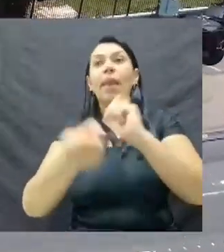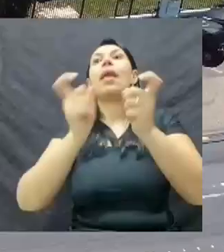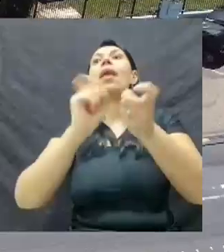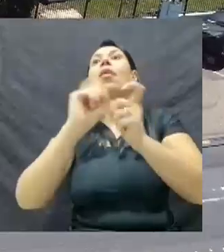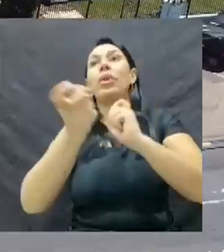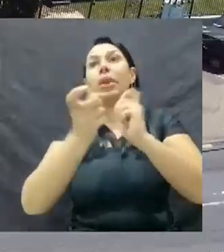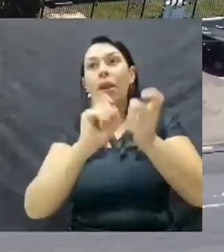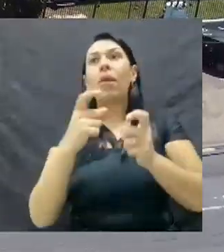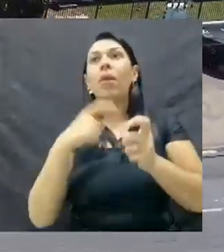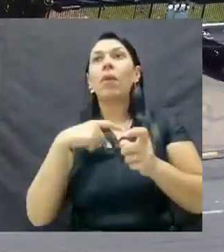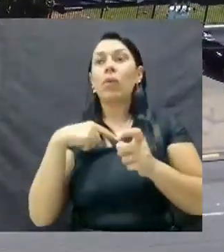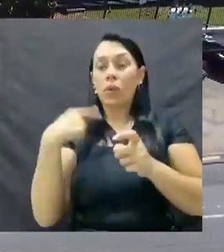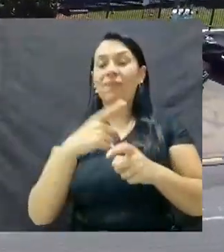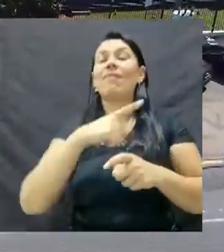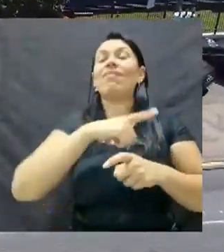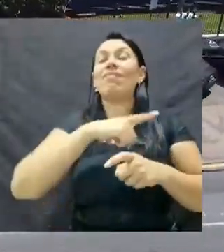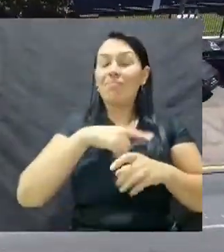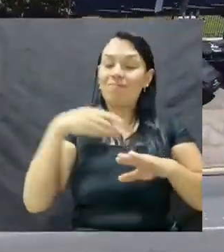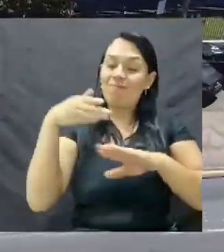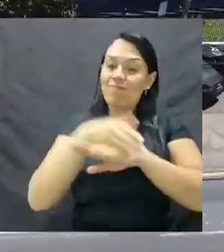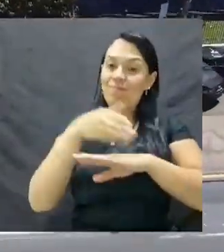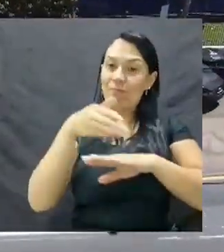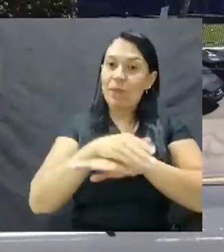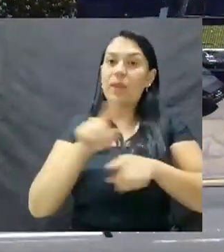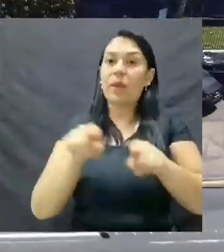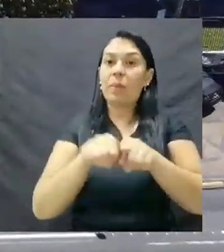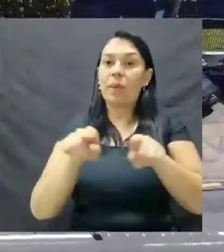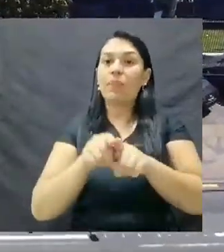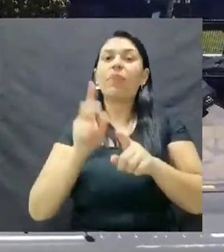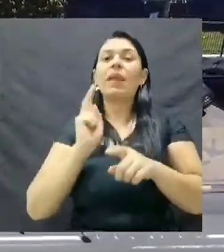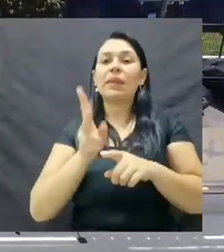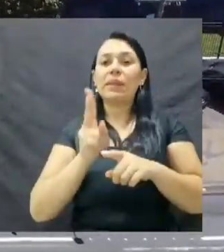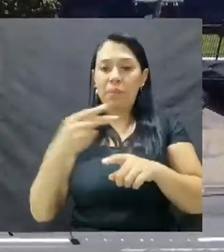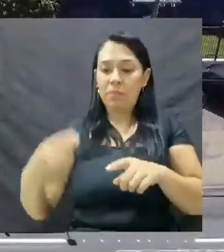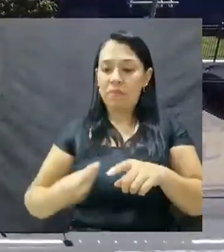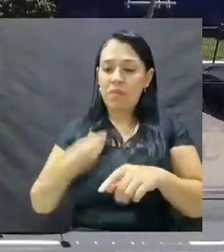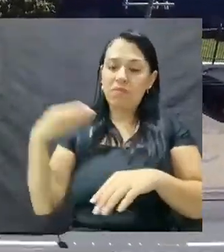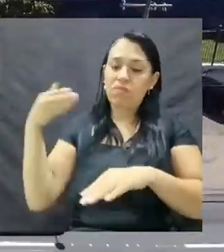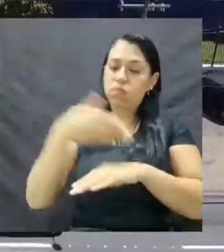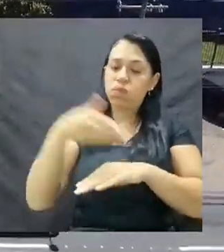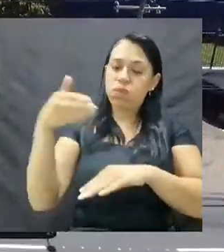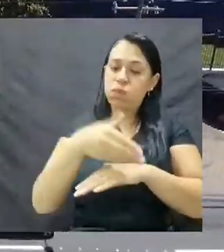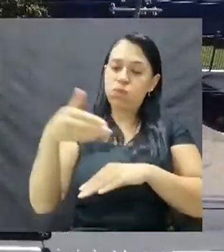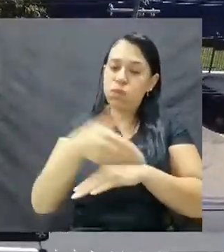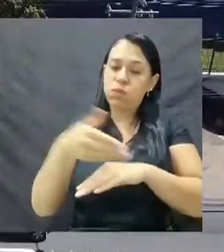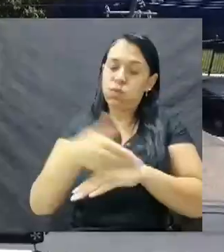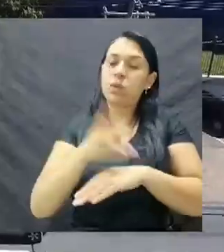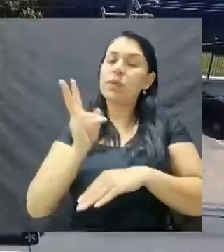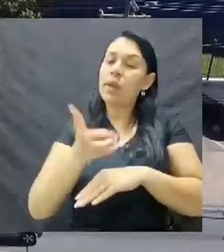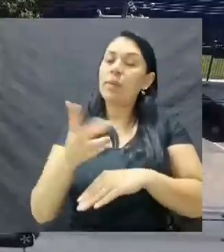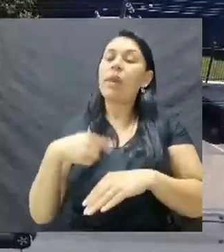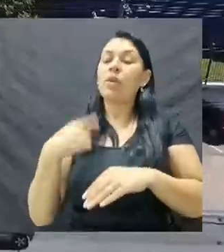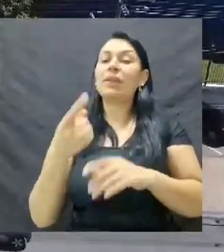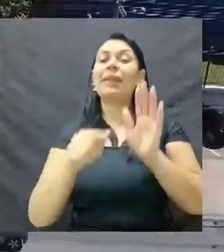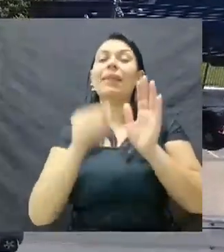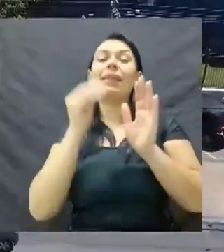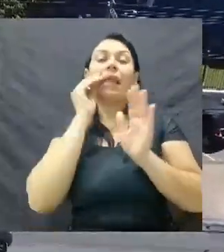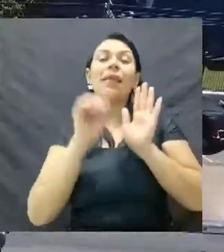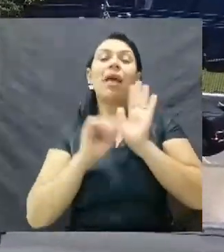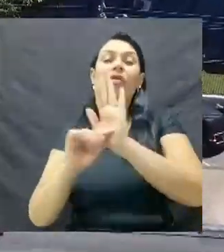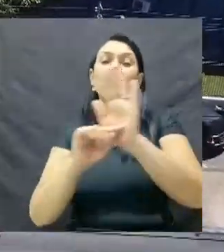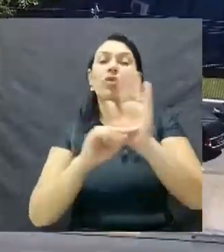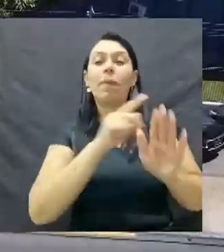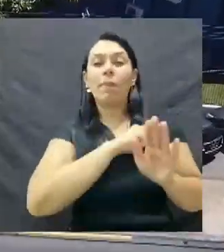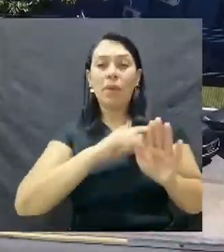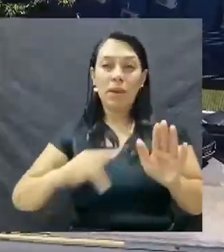também, sempre estamos presentes, sabe, tudo. E lá a gente tenta auxiliar diretamente o presidente e a